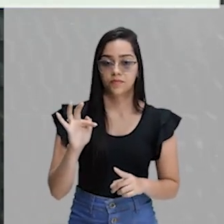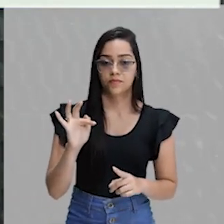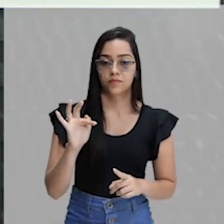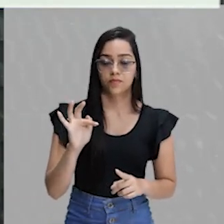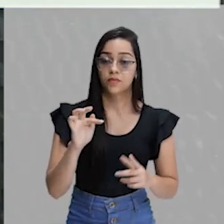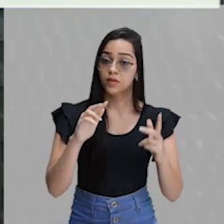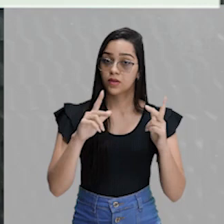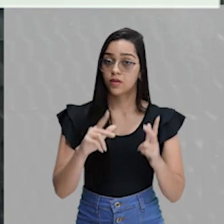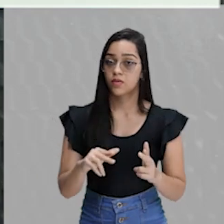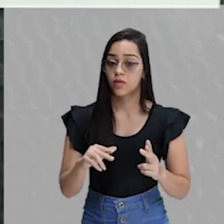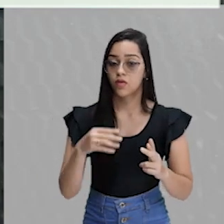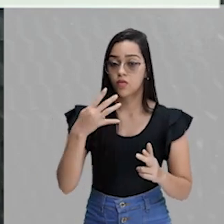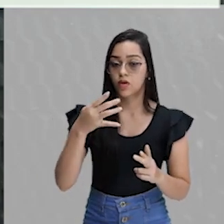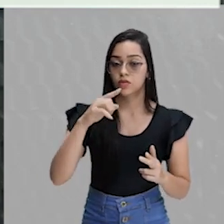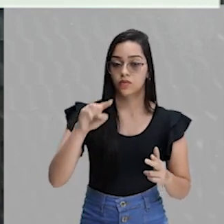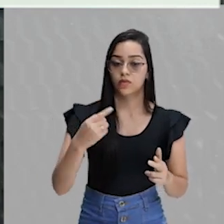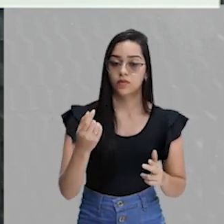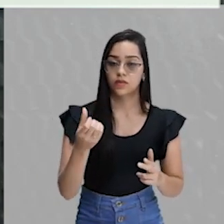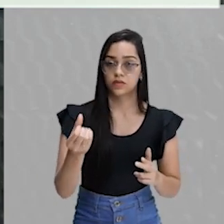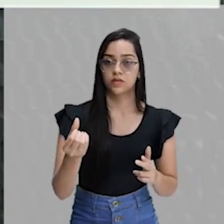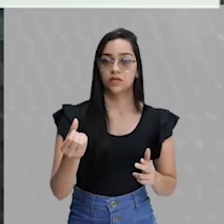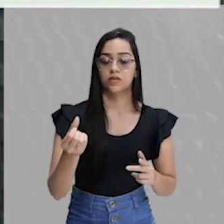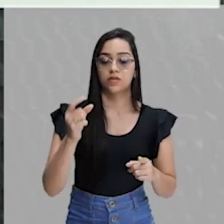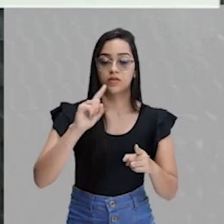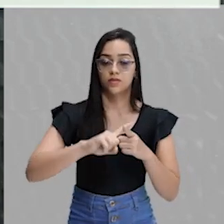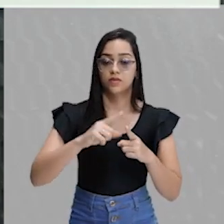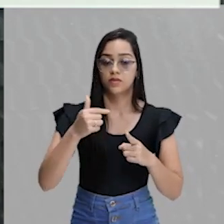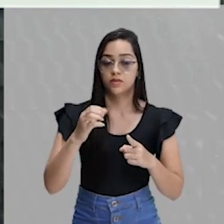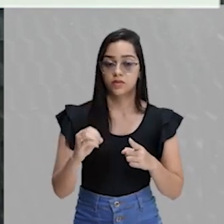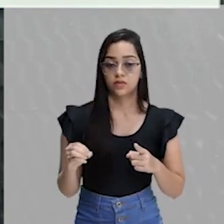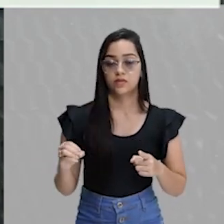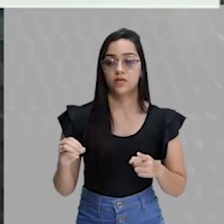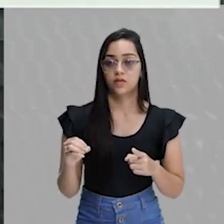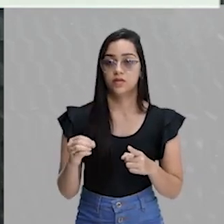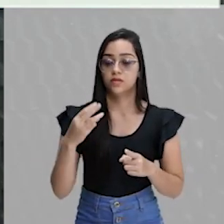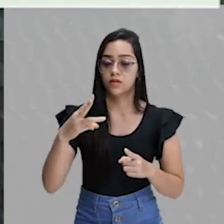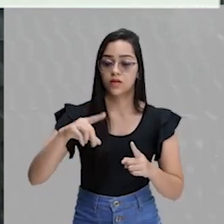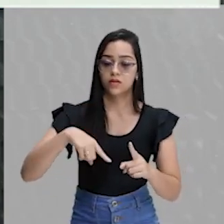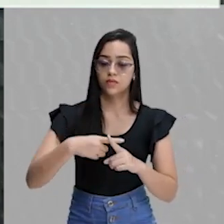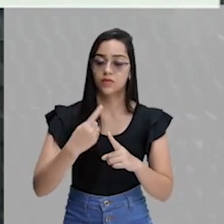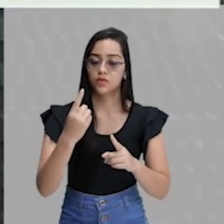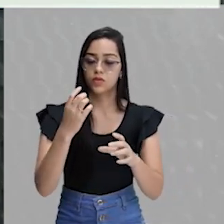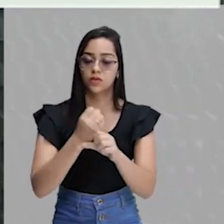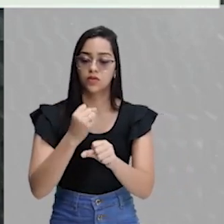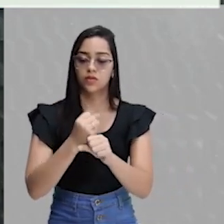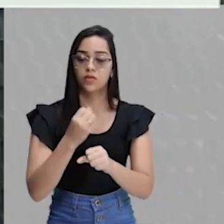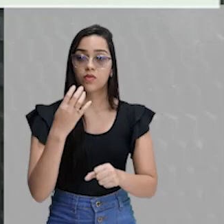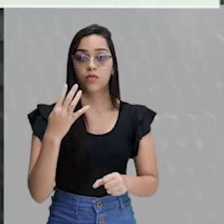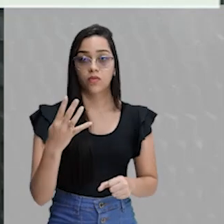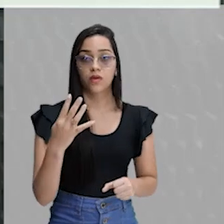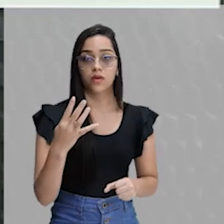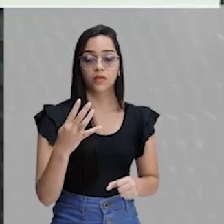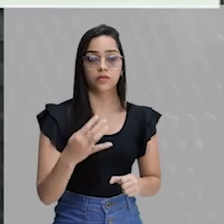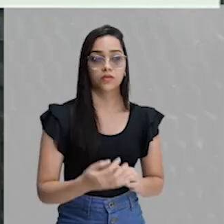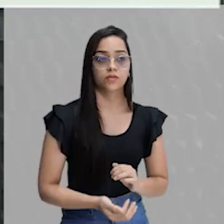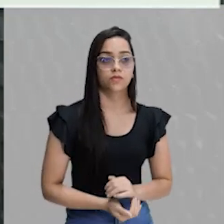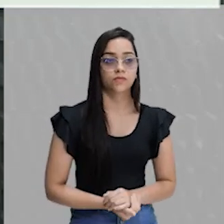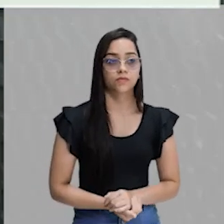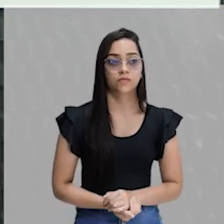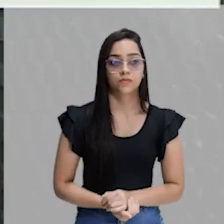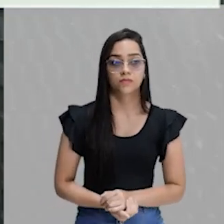vai ser igual a 4,6 vezes 10, né? 3 mais 1 é 4, né? 10 a